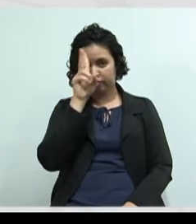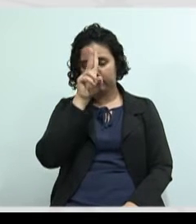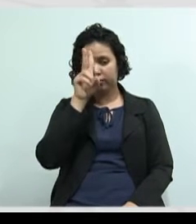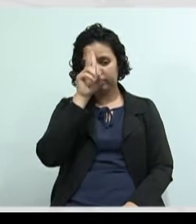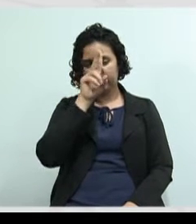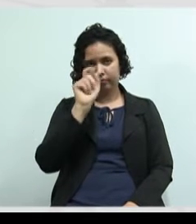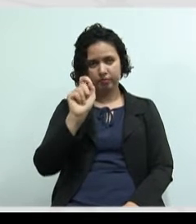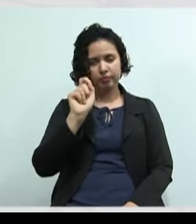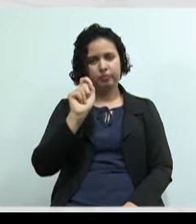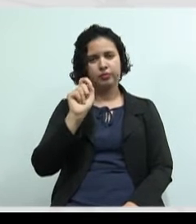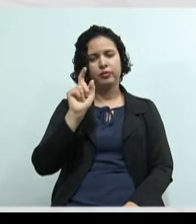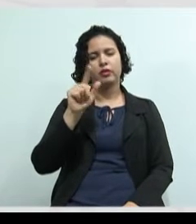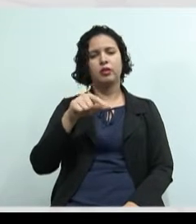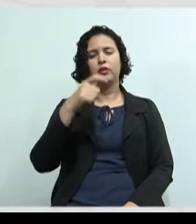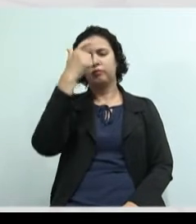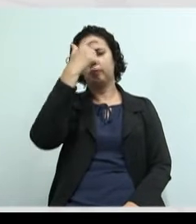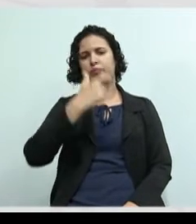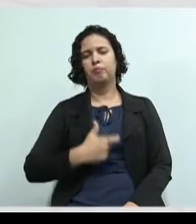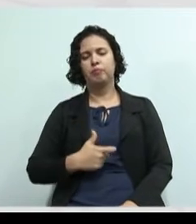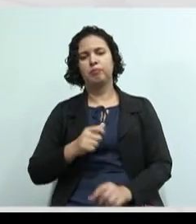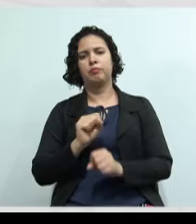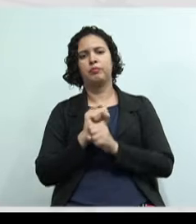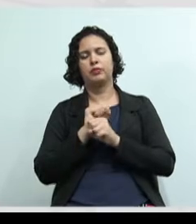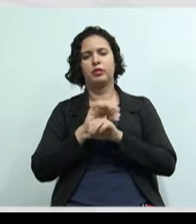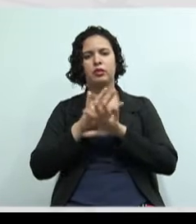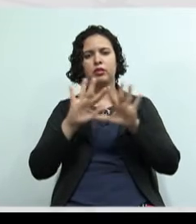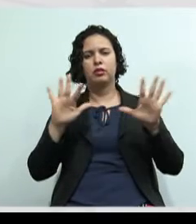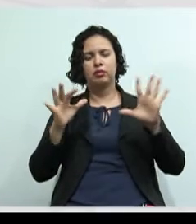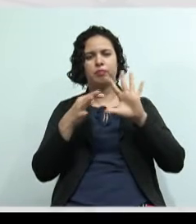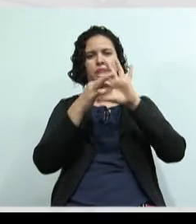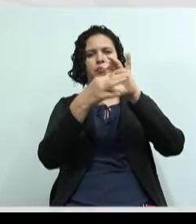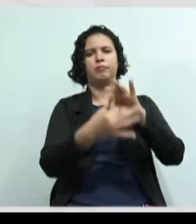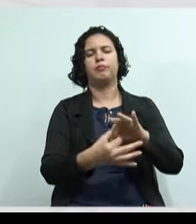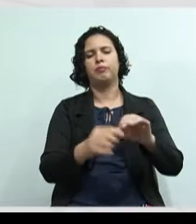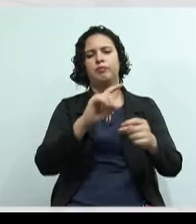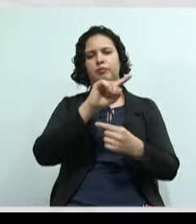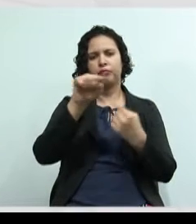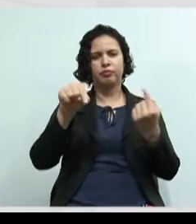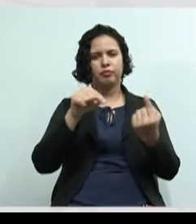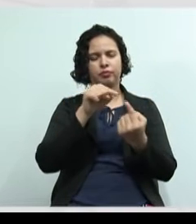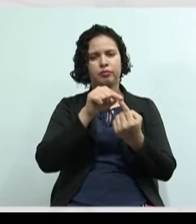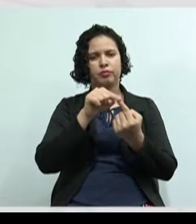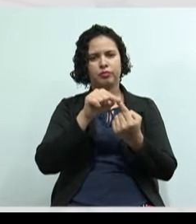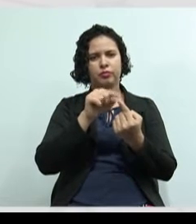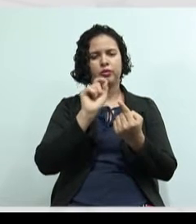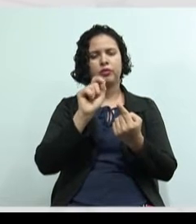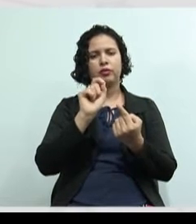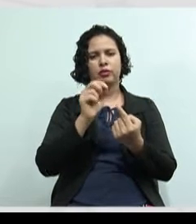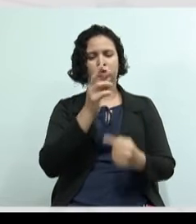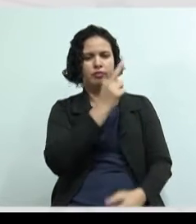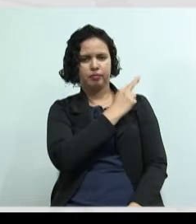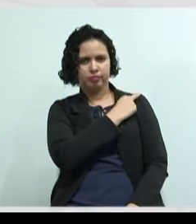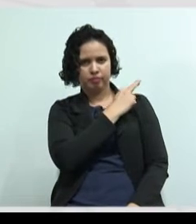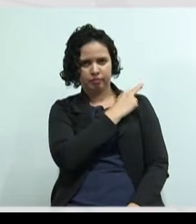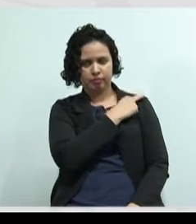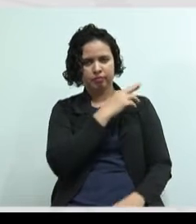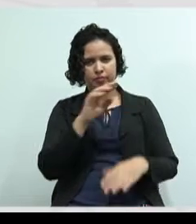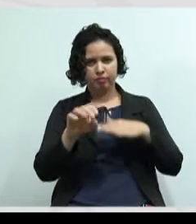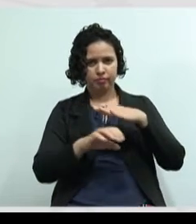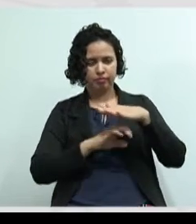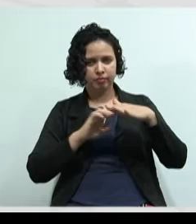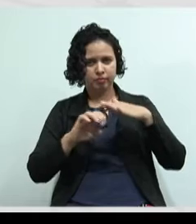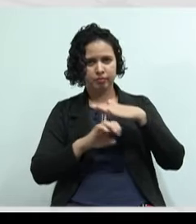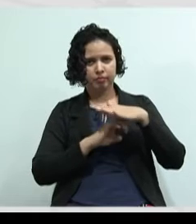Uma missão constitui uma postura clara, coerente e objetiva dos propósitos e das responsabilidades de uma